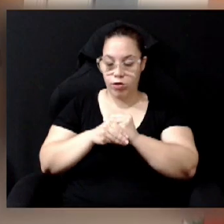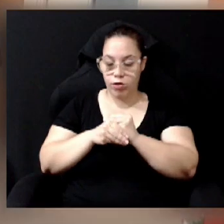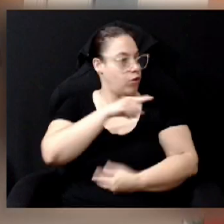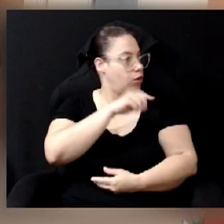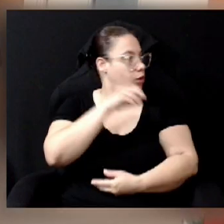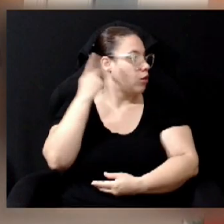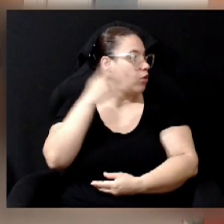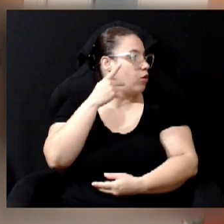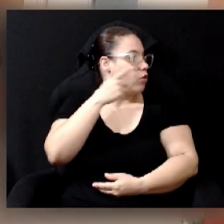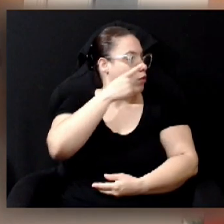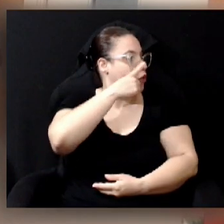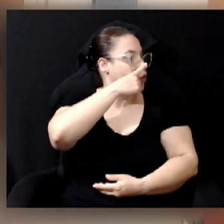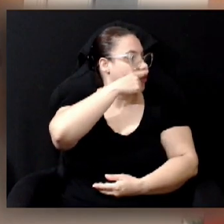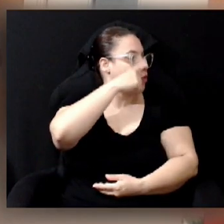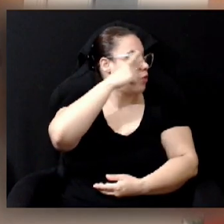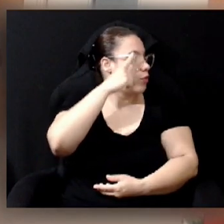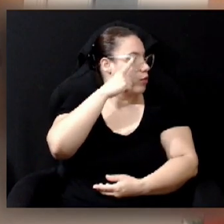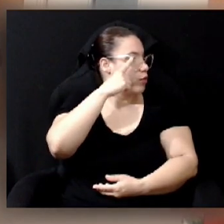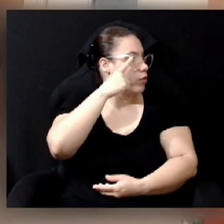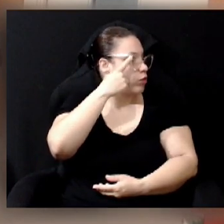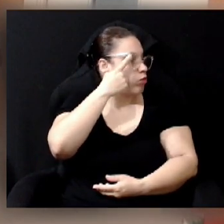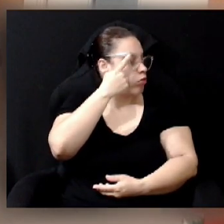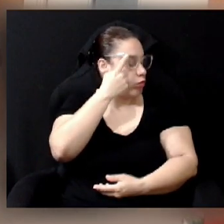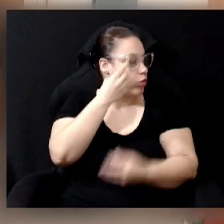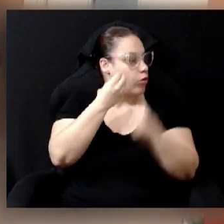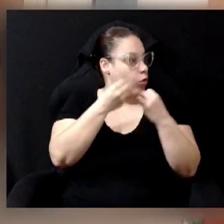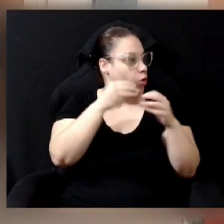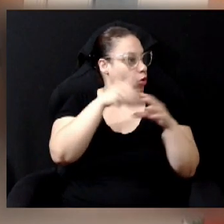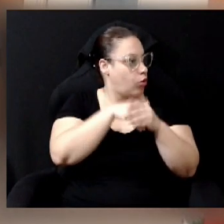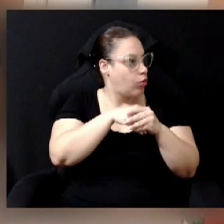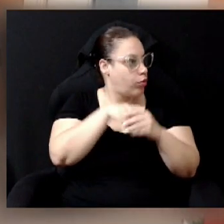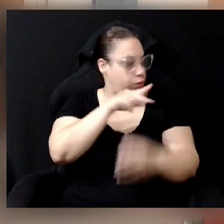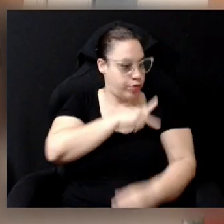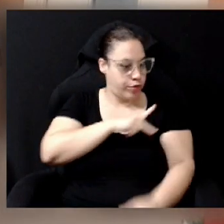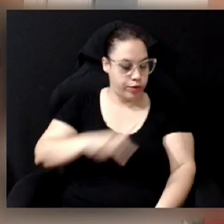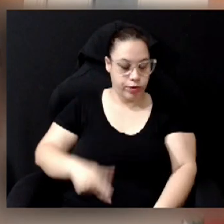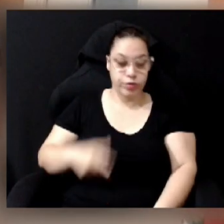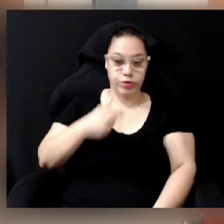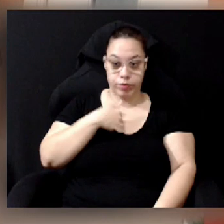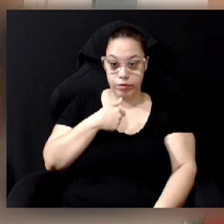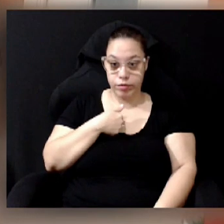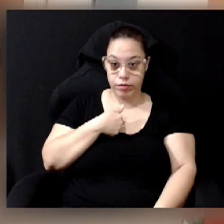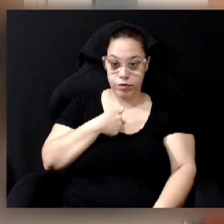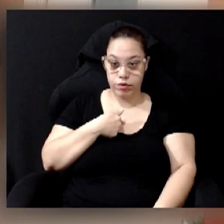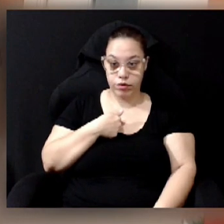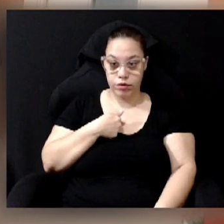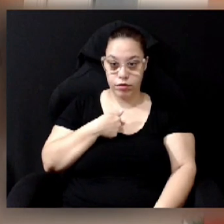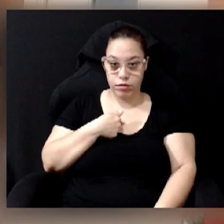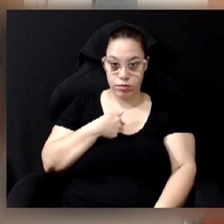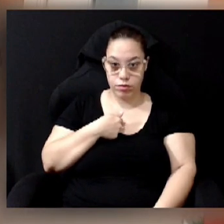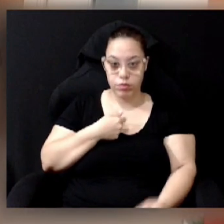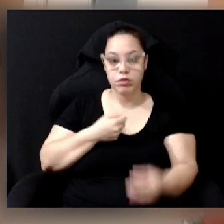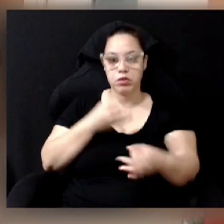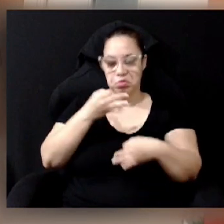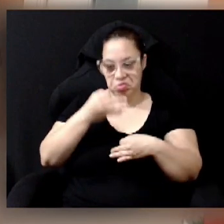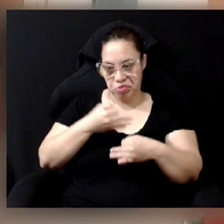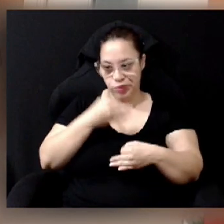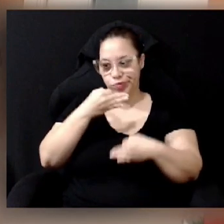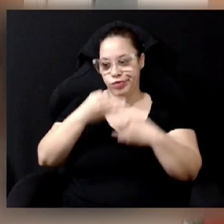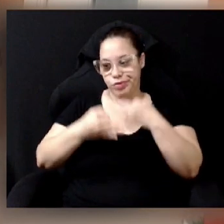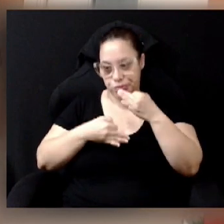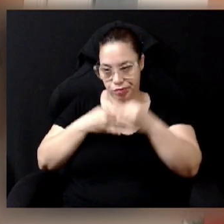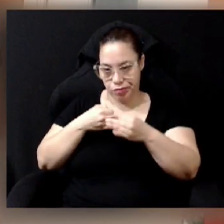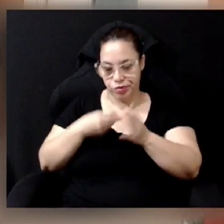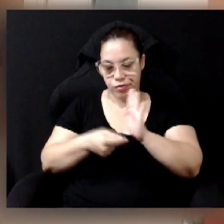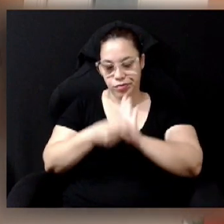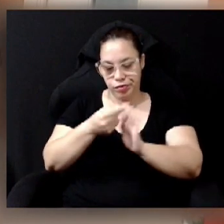Pergunto o parecer da vereadora Paola Miguel. Senhor presidente, eu fiz críticas, né, ao